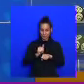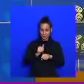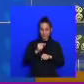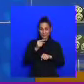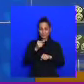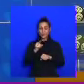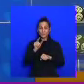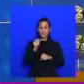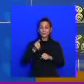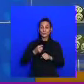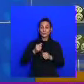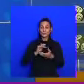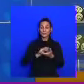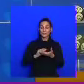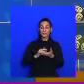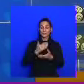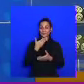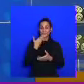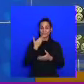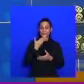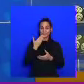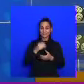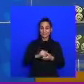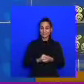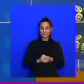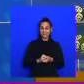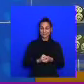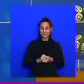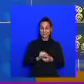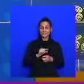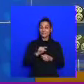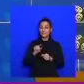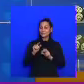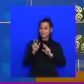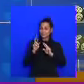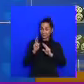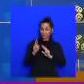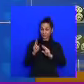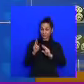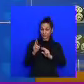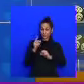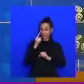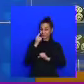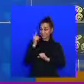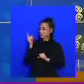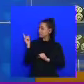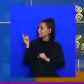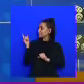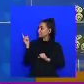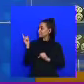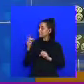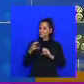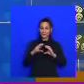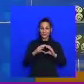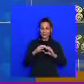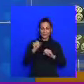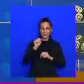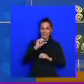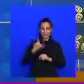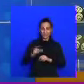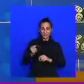chamar o 15º e último número da Loto Fácil. O que você está esperando? Bola azul, número